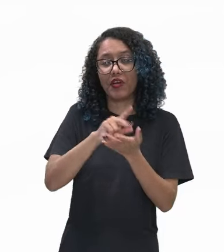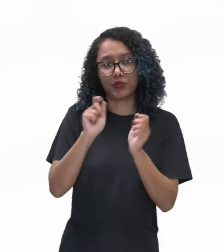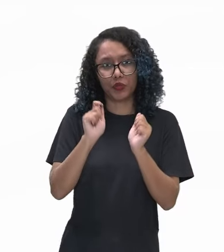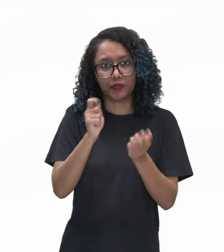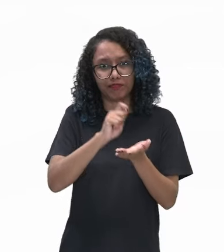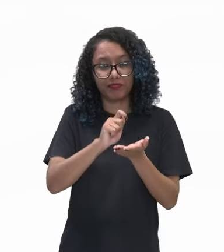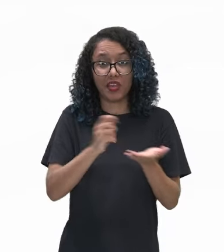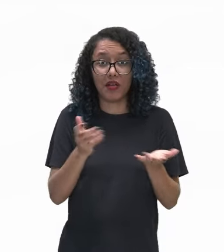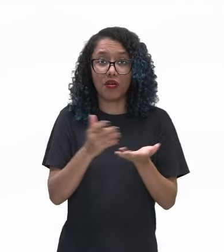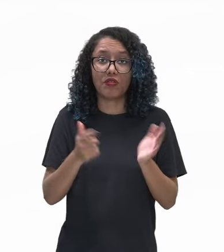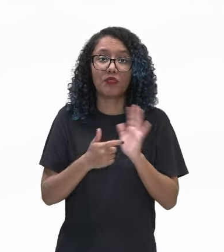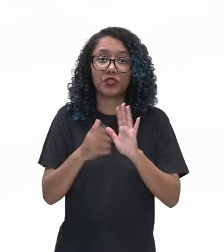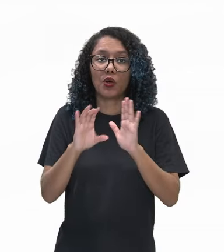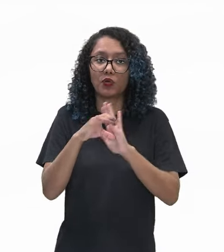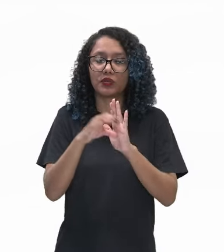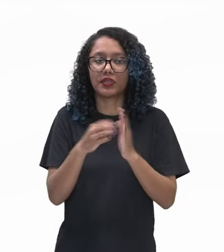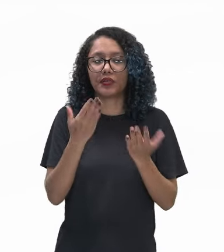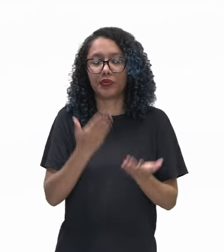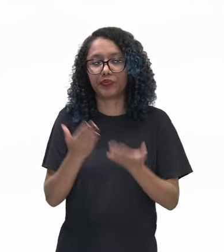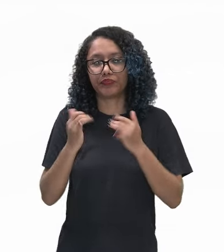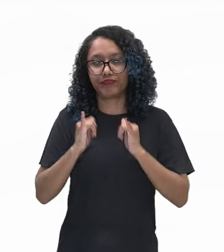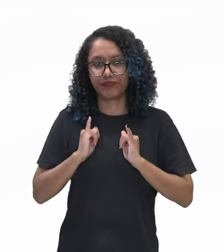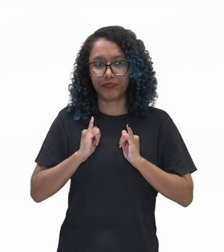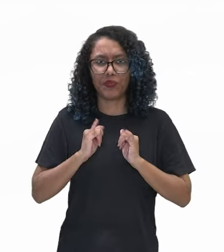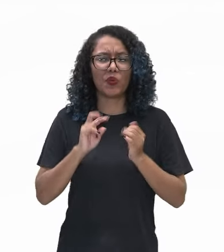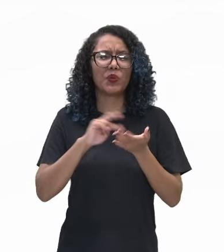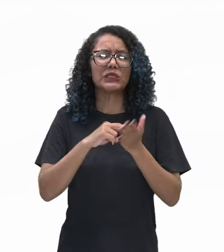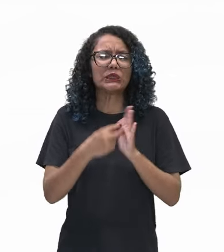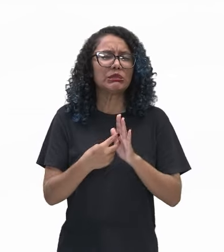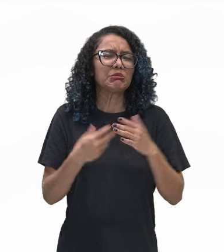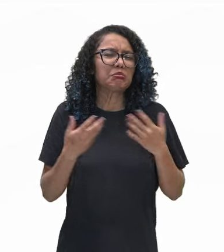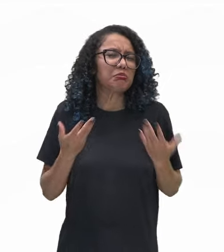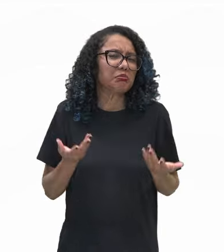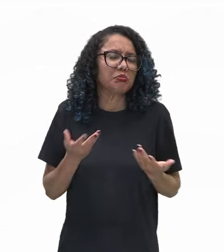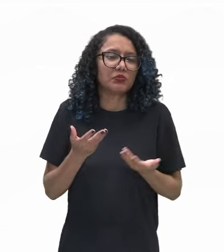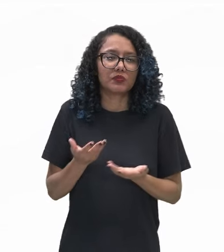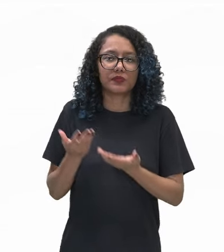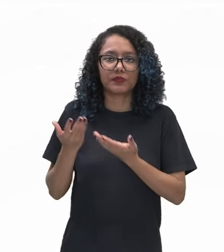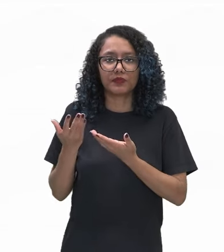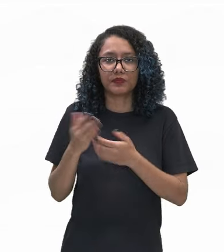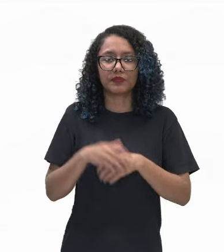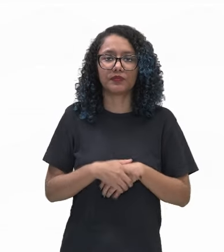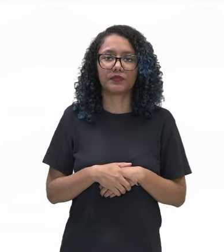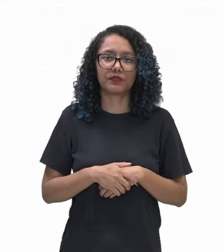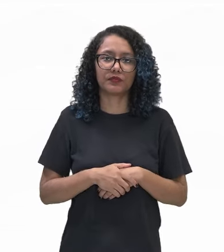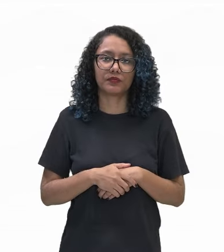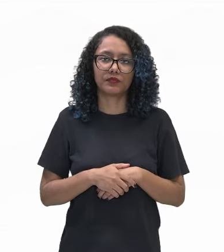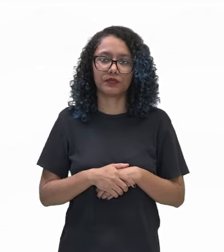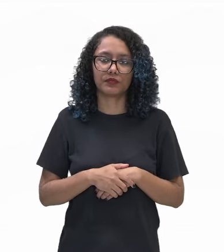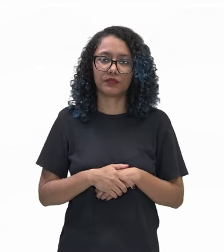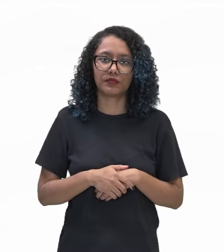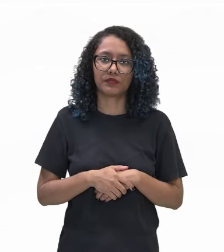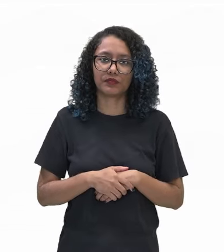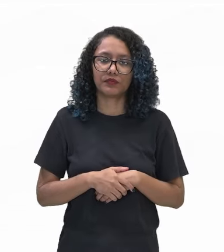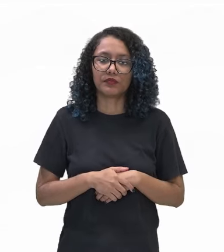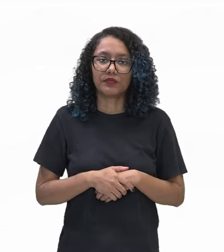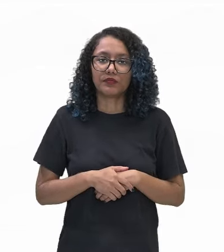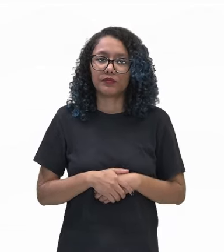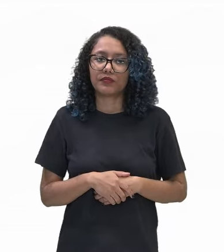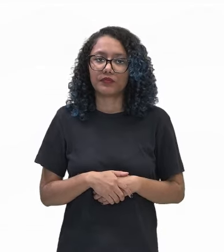sedentarism. Olha só. Sedentarismo, então, né? Sedentarism, final zm, né? Ele tem essa pronúncia, esse SM